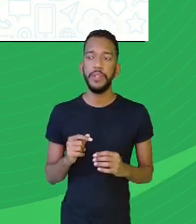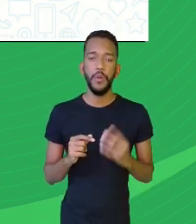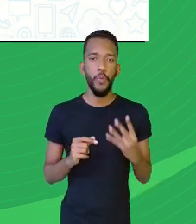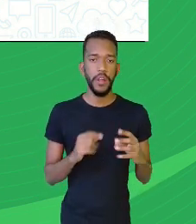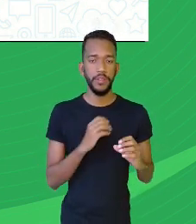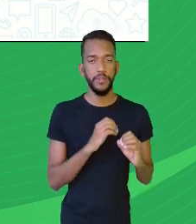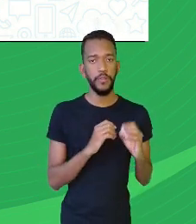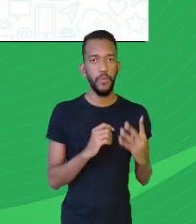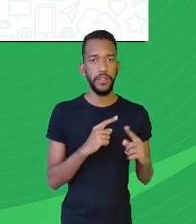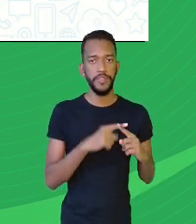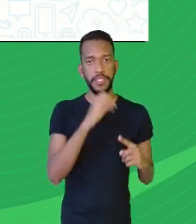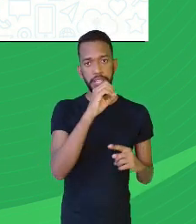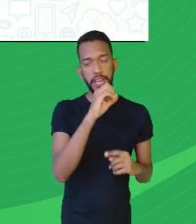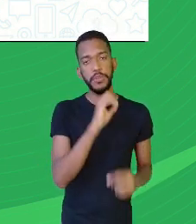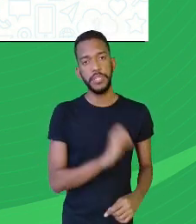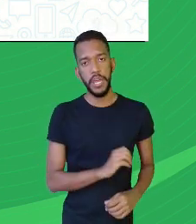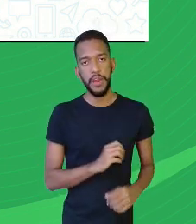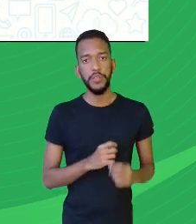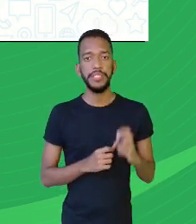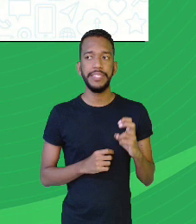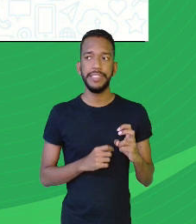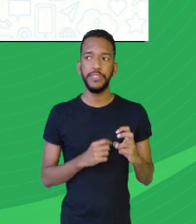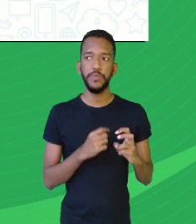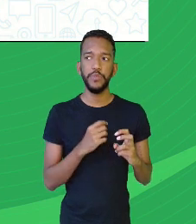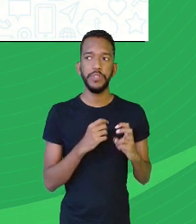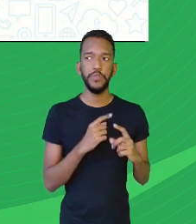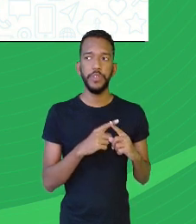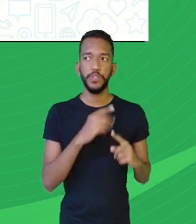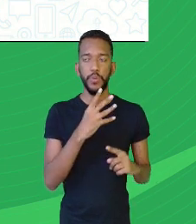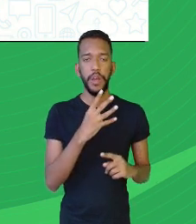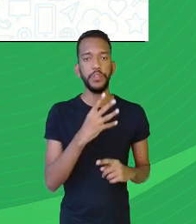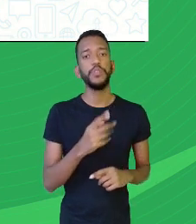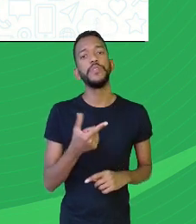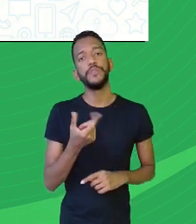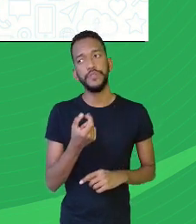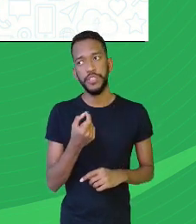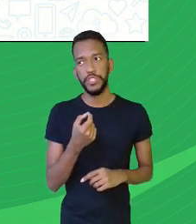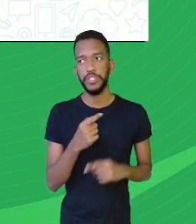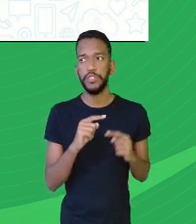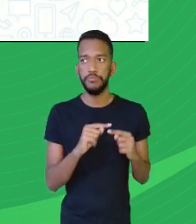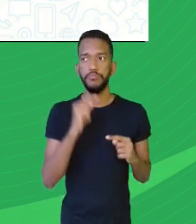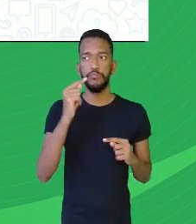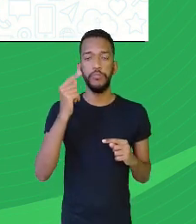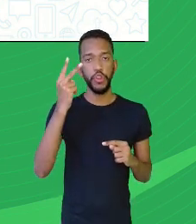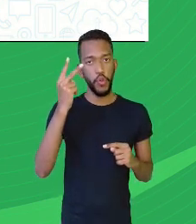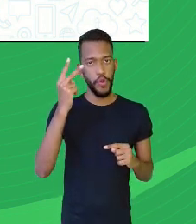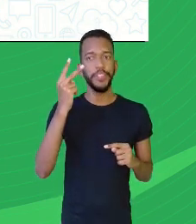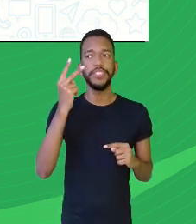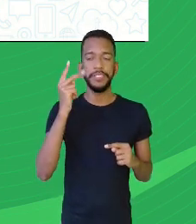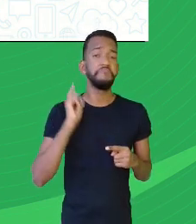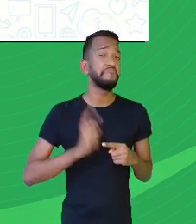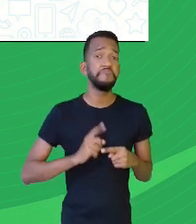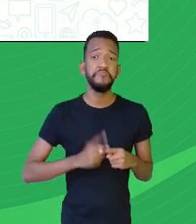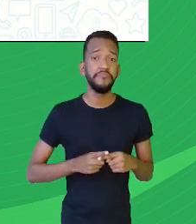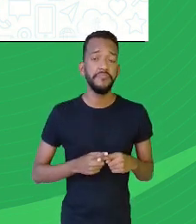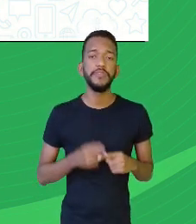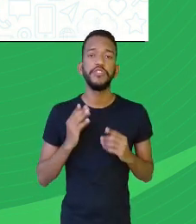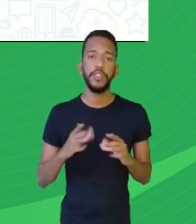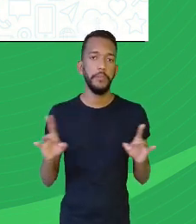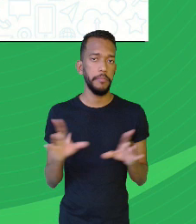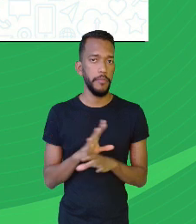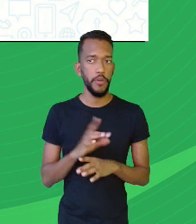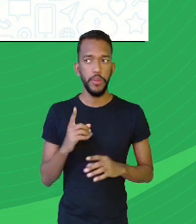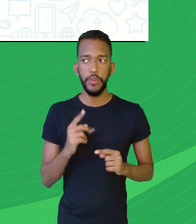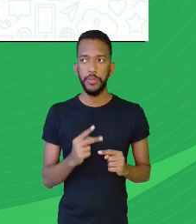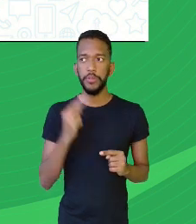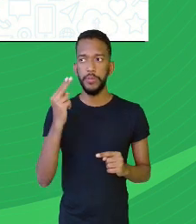0. E 5 vezes 4? 20. Eu vou subir o 2 ali. Por quê? Porque virou